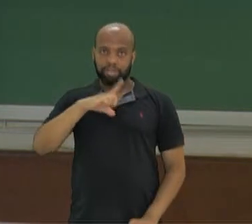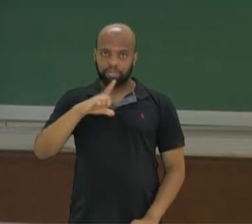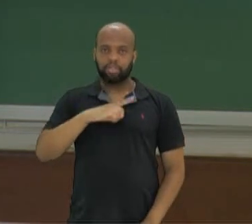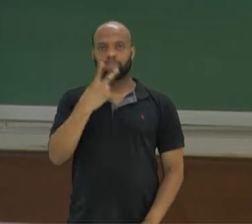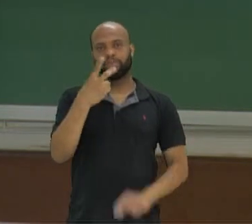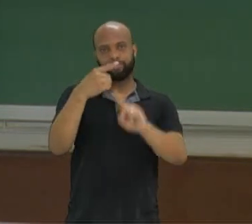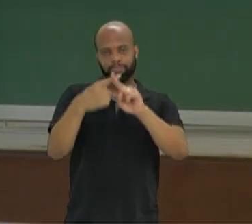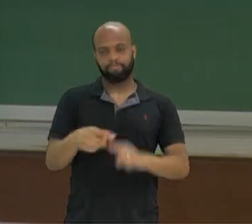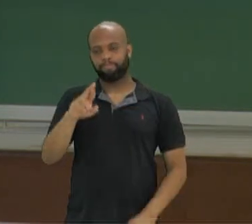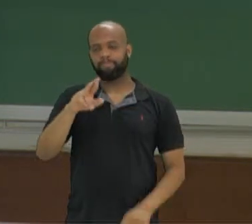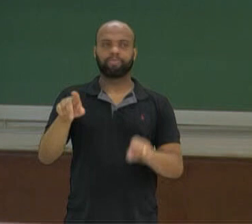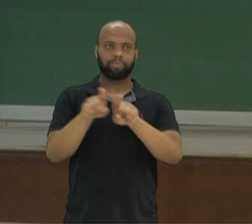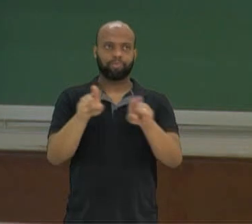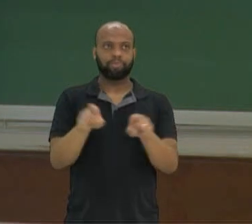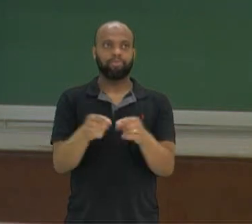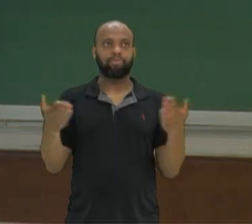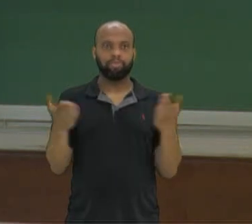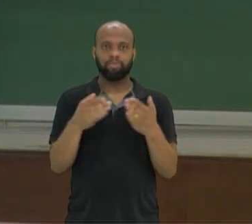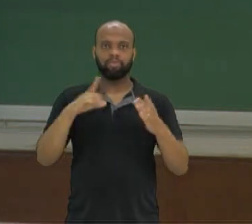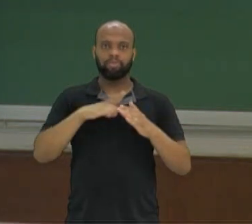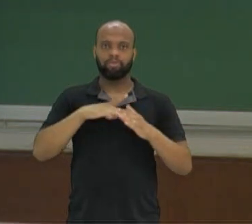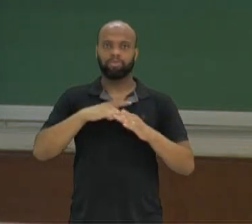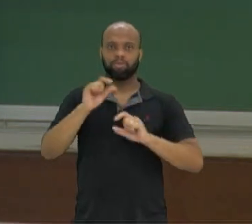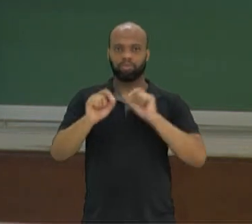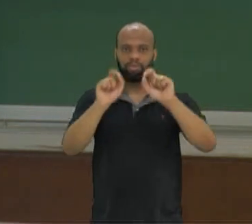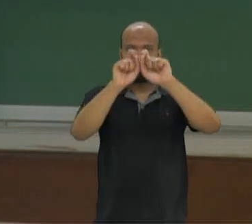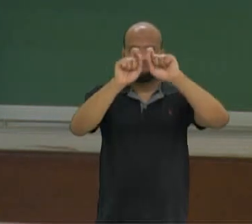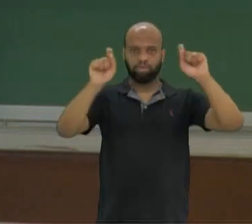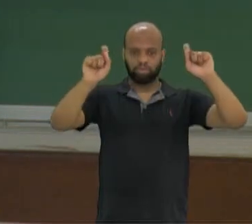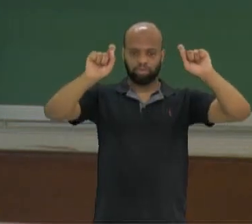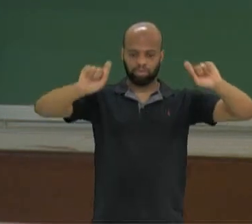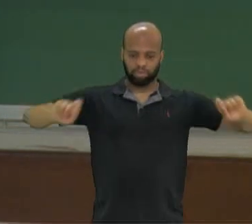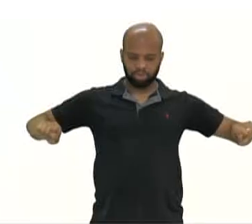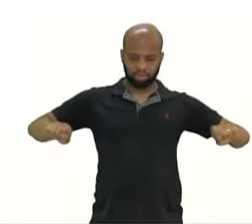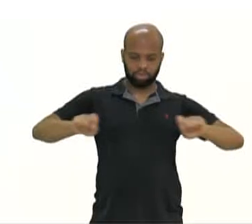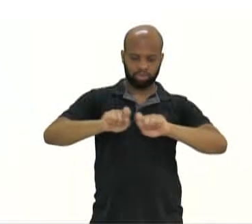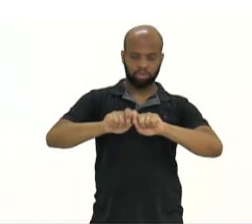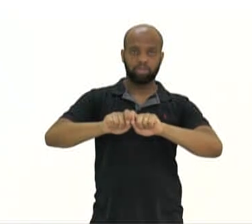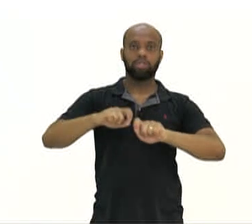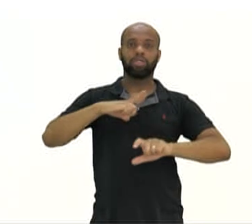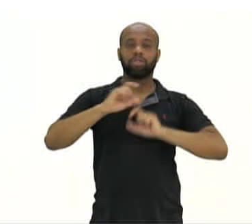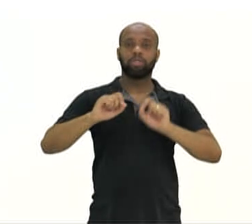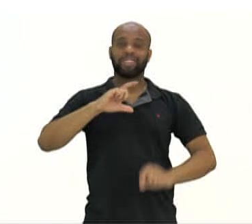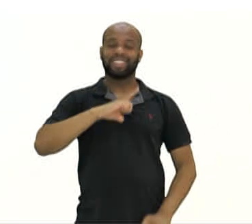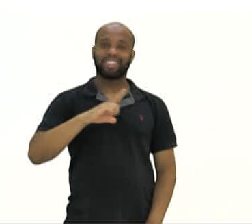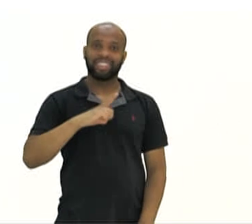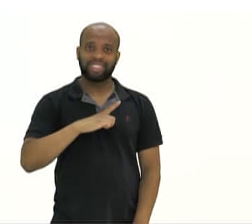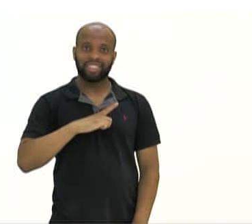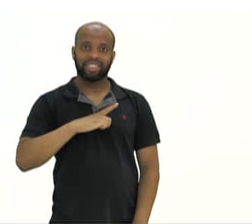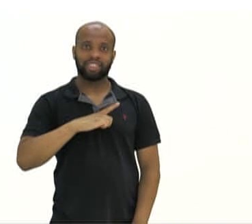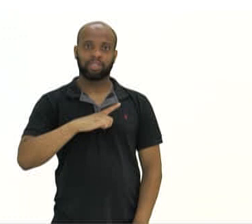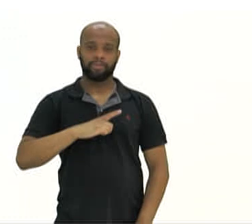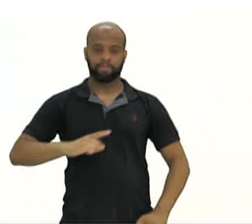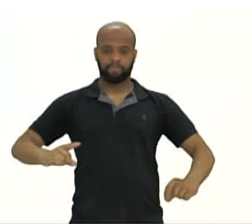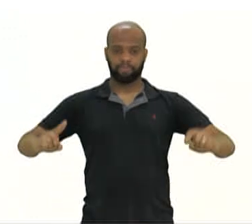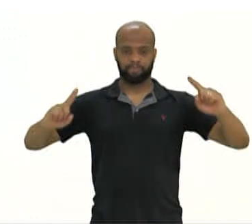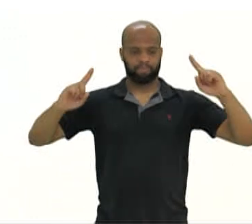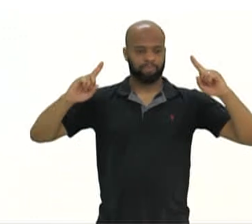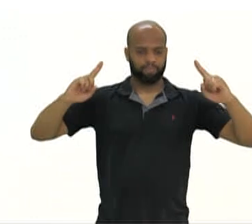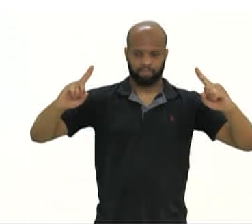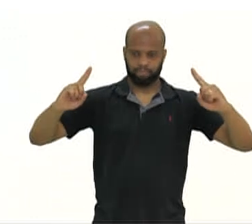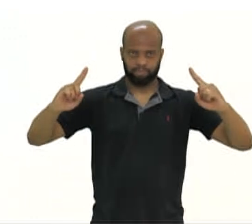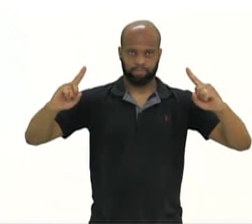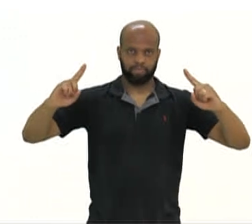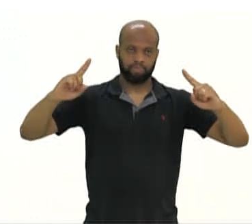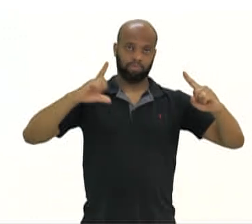também. Trapézio. É um quadrilátero notável com dois lados e bases paralelas,